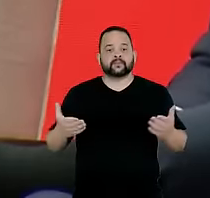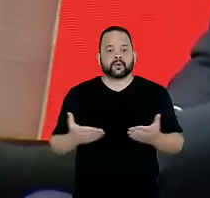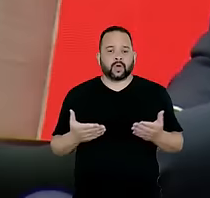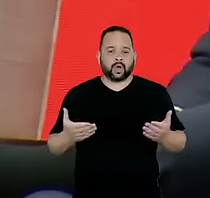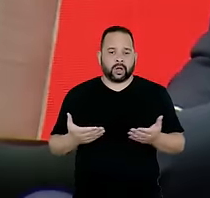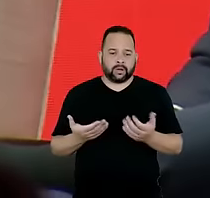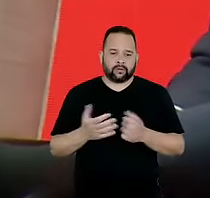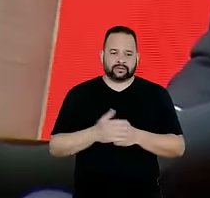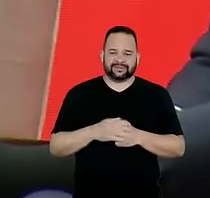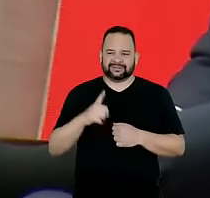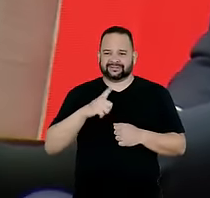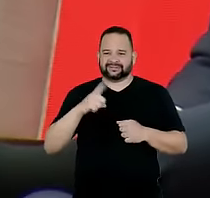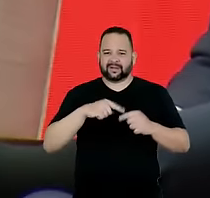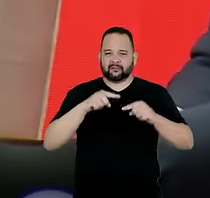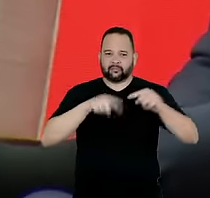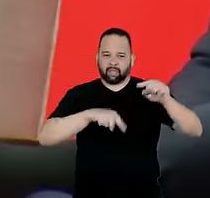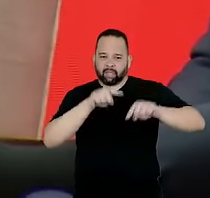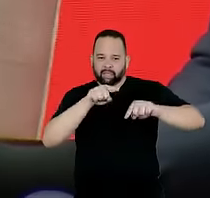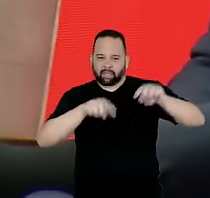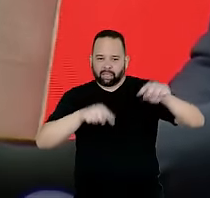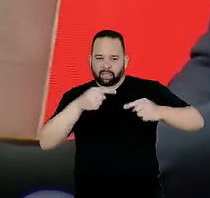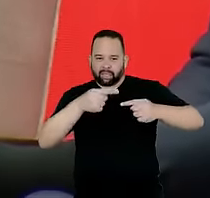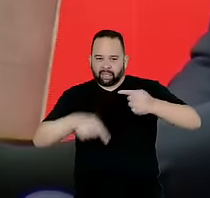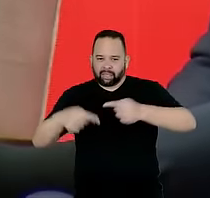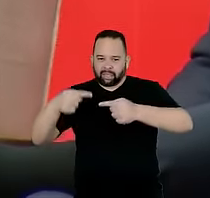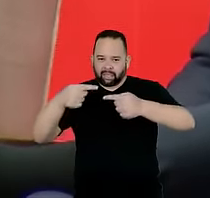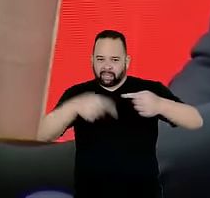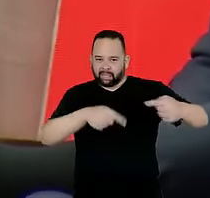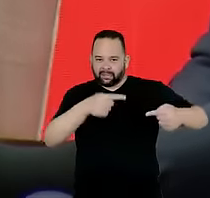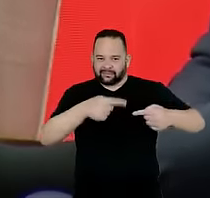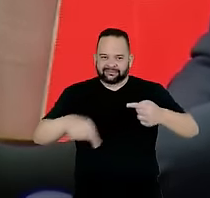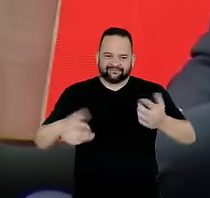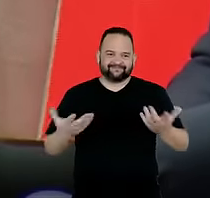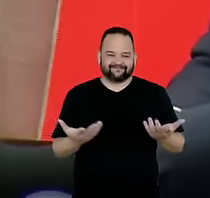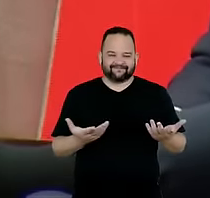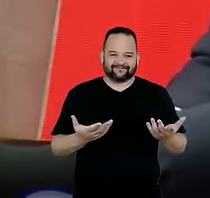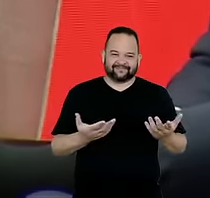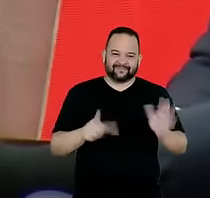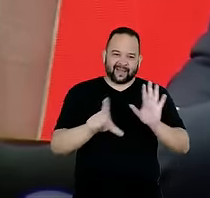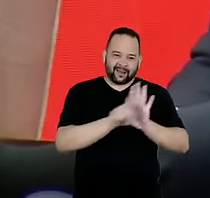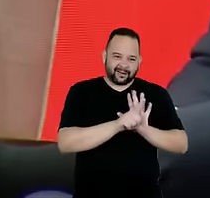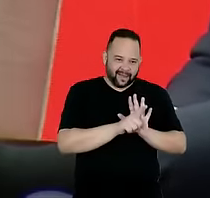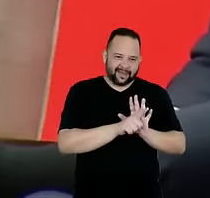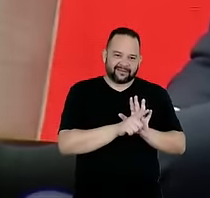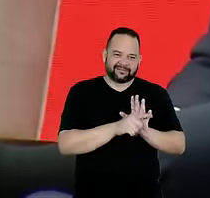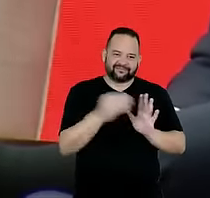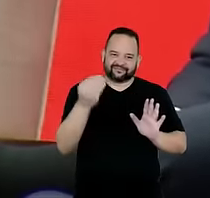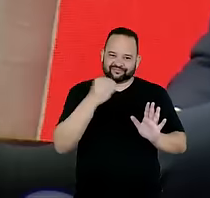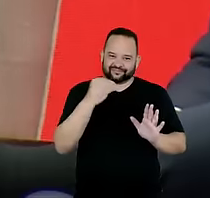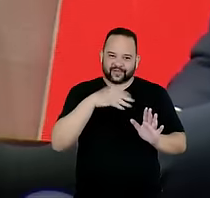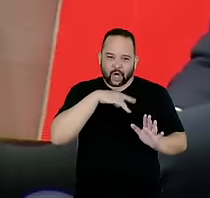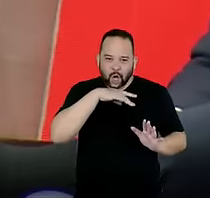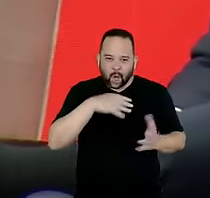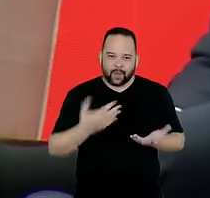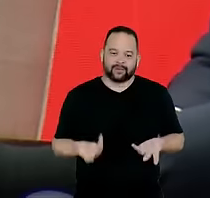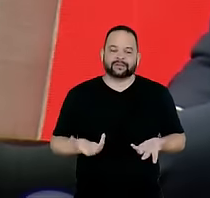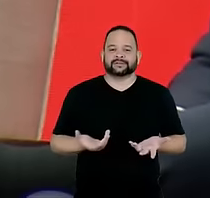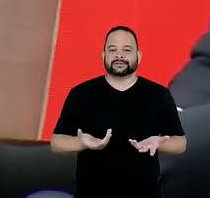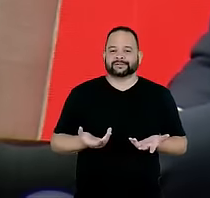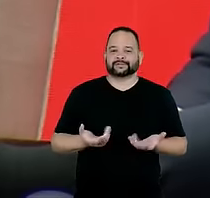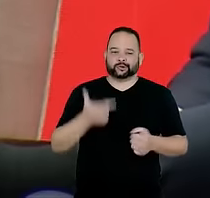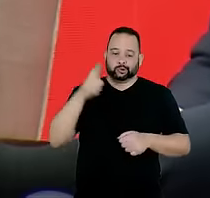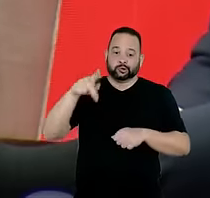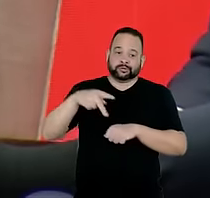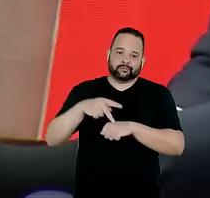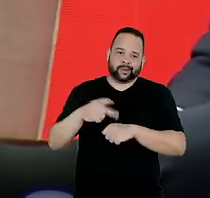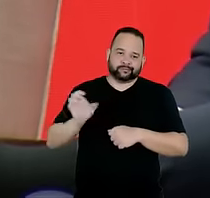desregulado a gente não tem o mercado regulado que os países desenvolvidos já t e o mercado não regulado que é natural que